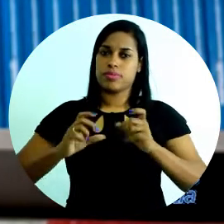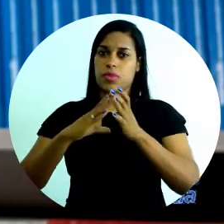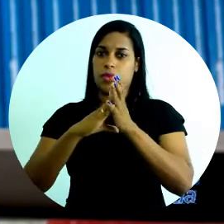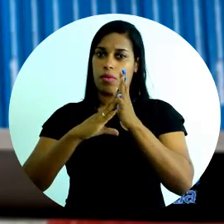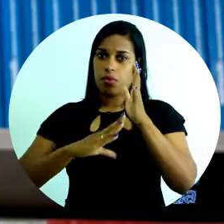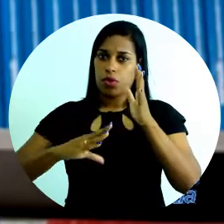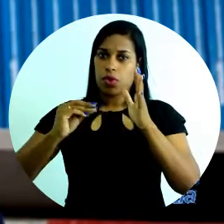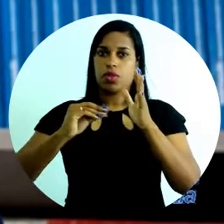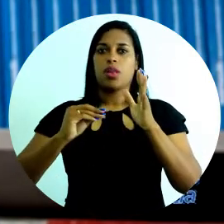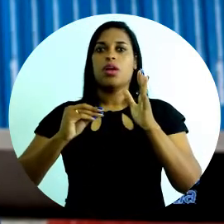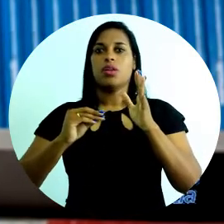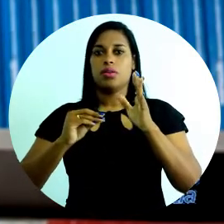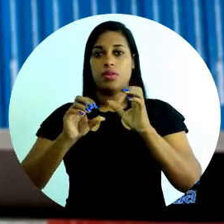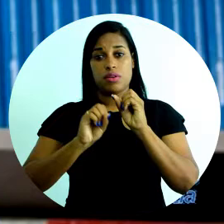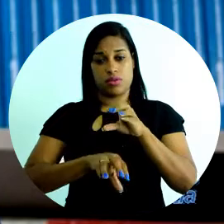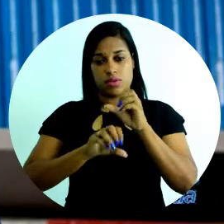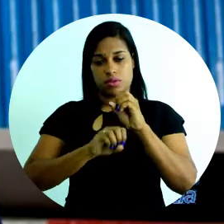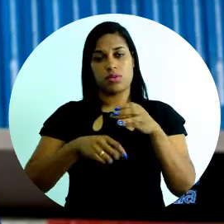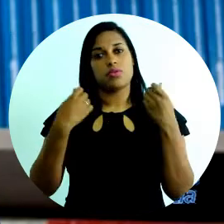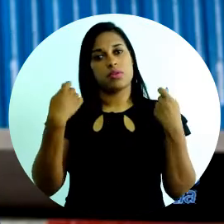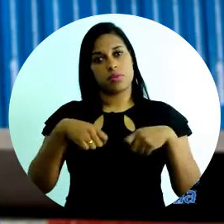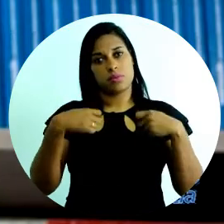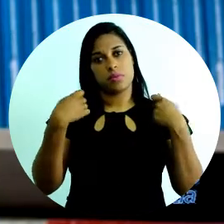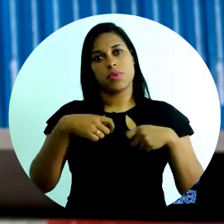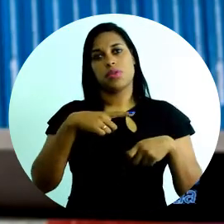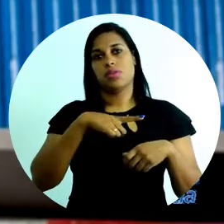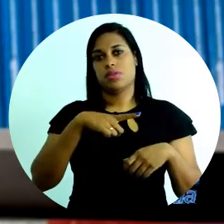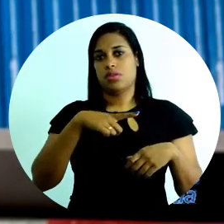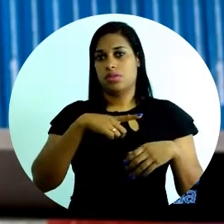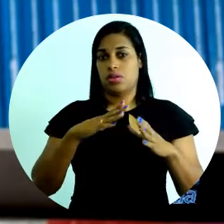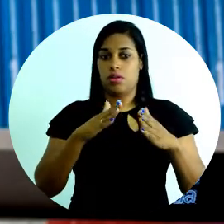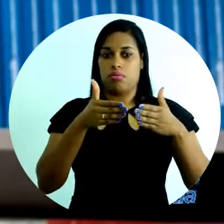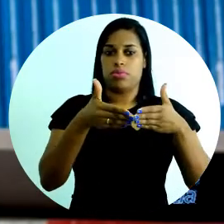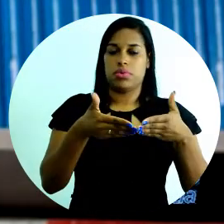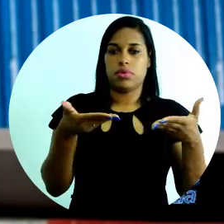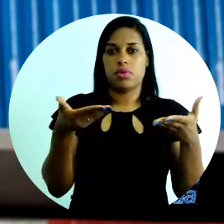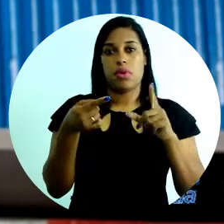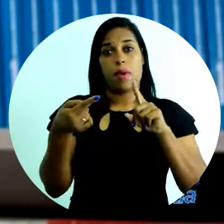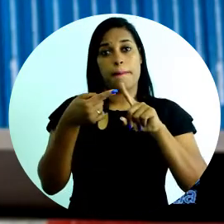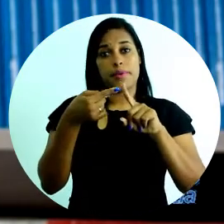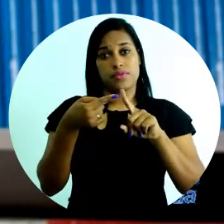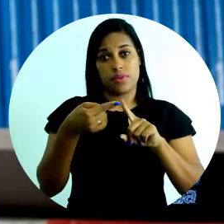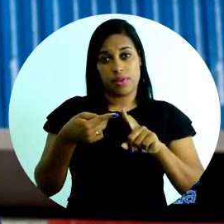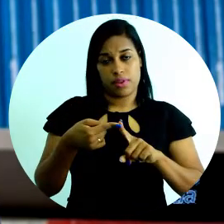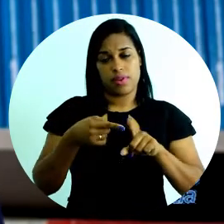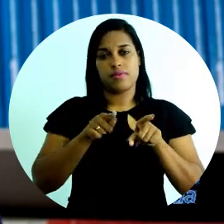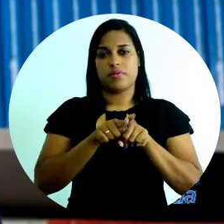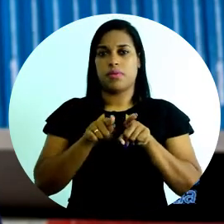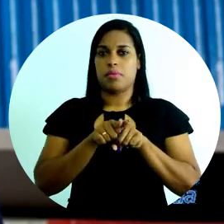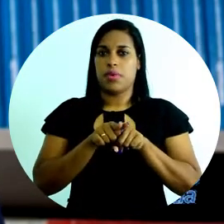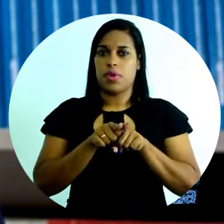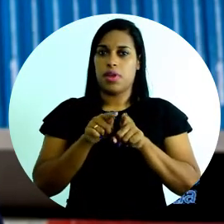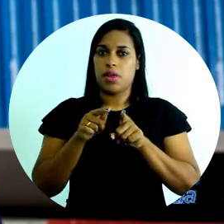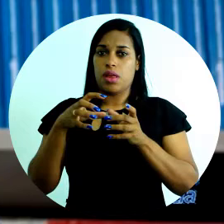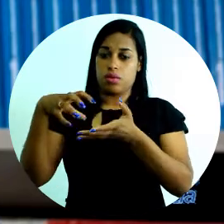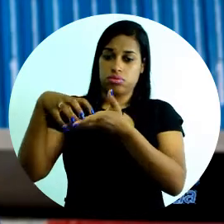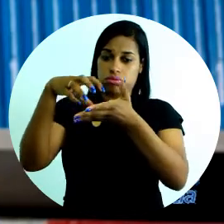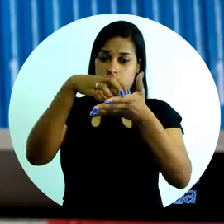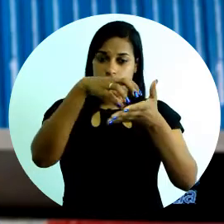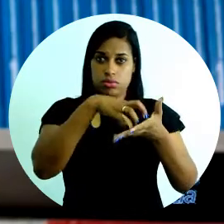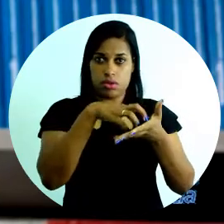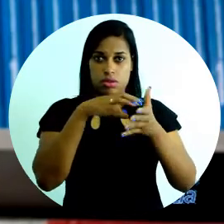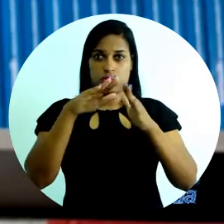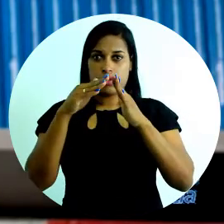o modelo educacional que deve ser direcionado, os objetivos que devem ser atingidos. E os